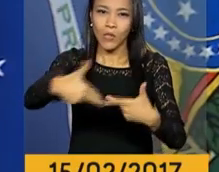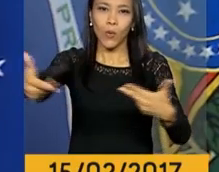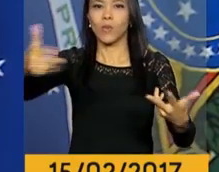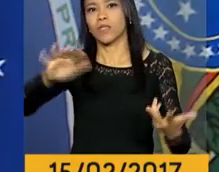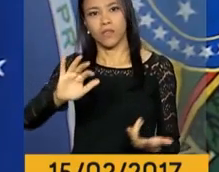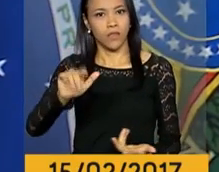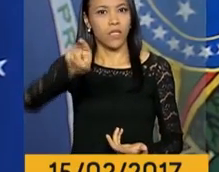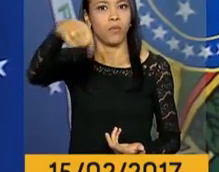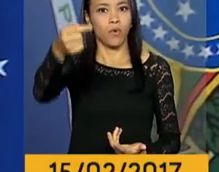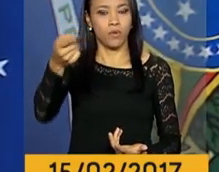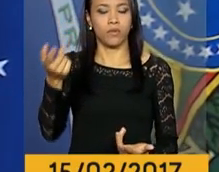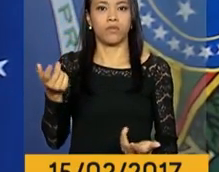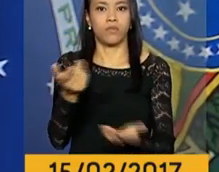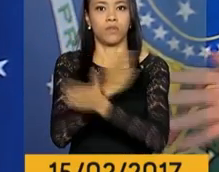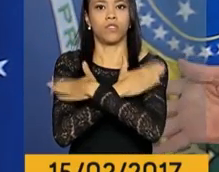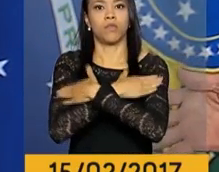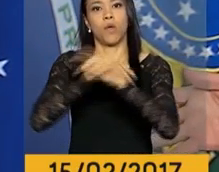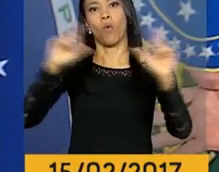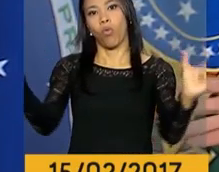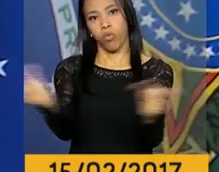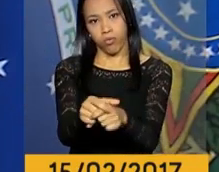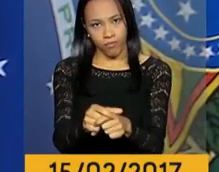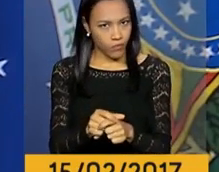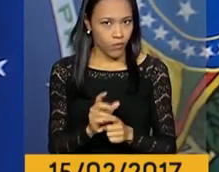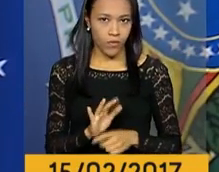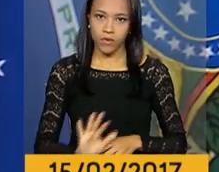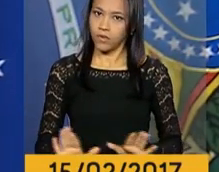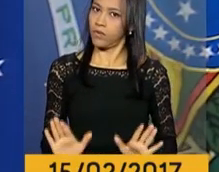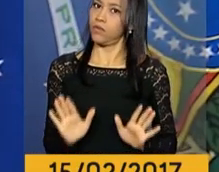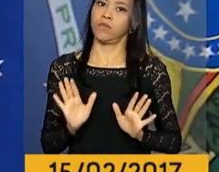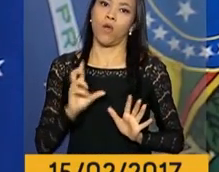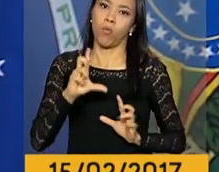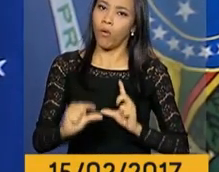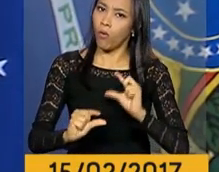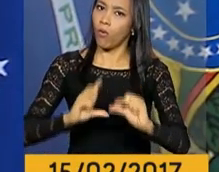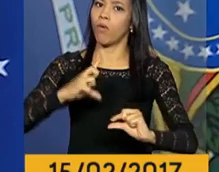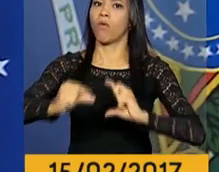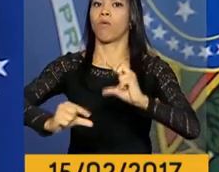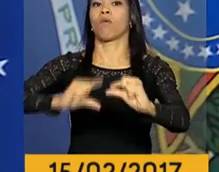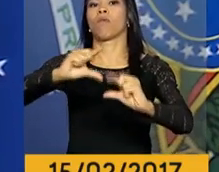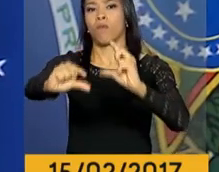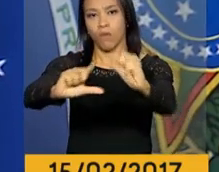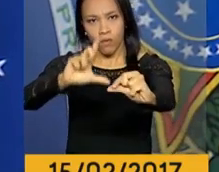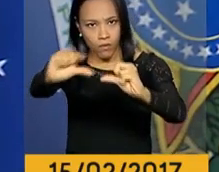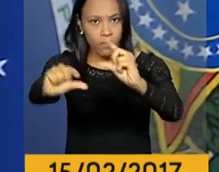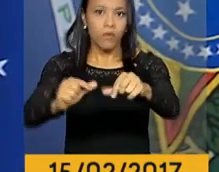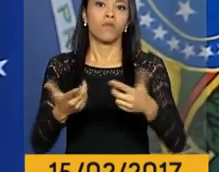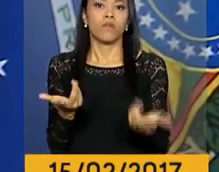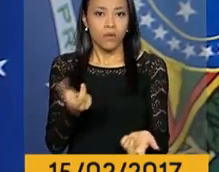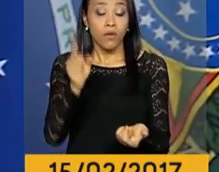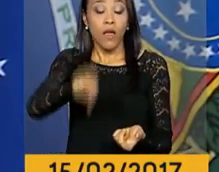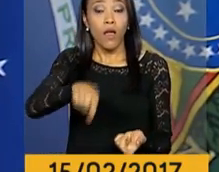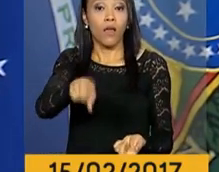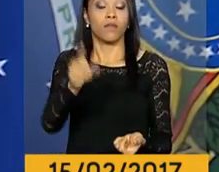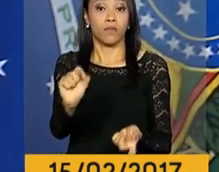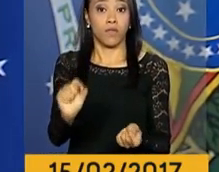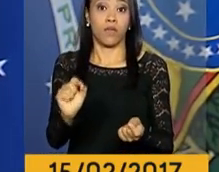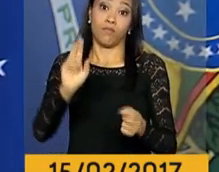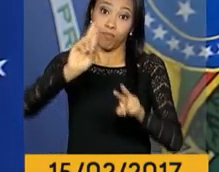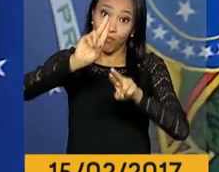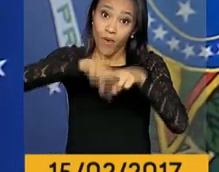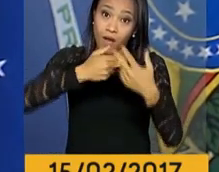seguinte o desemprego acabou. Não é assim. O desemprego vem pouco a pouco eh sendo combatido, em primeiro lugar pelo combate à